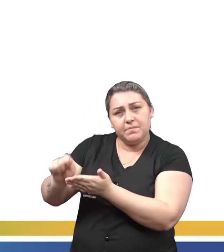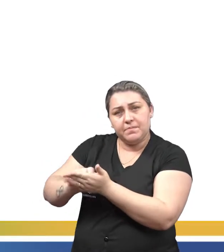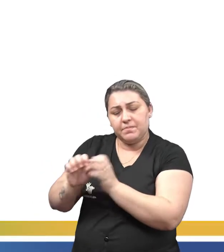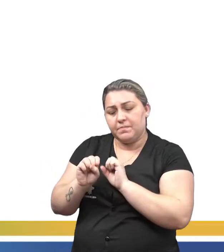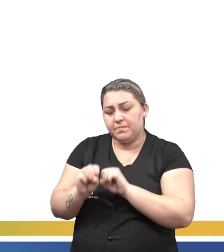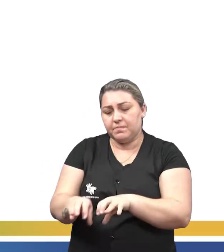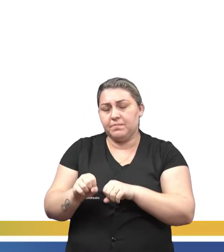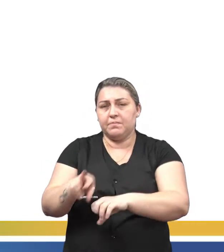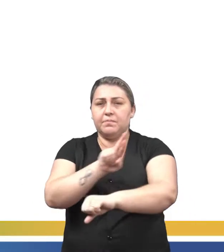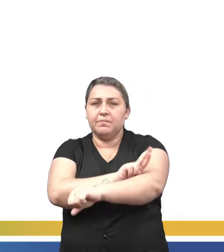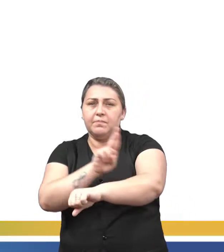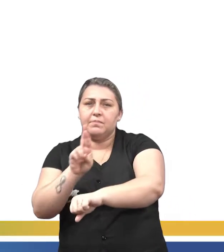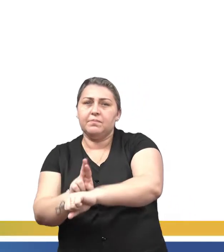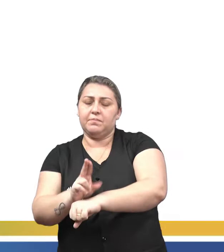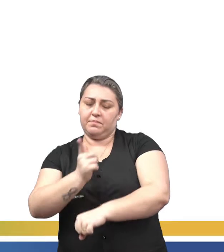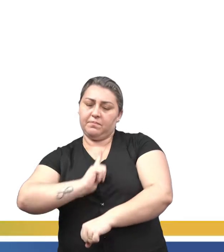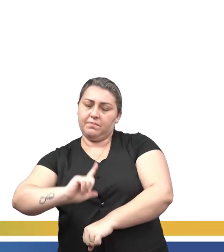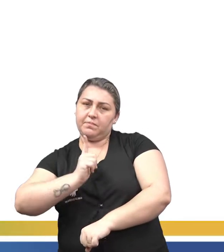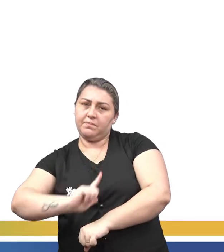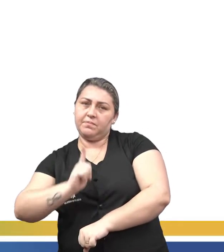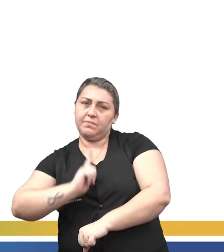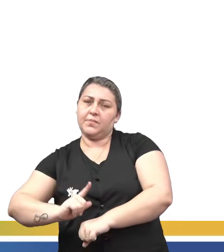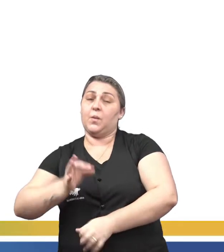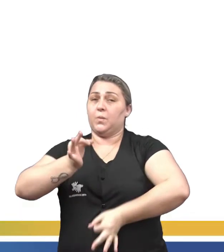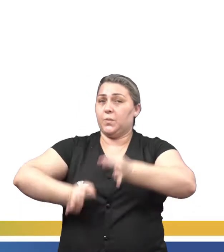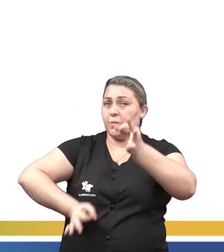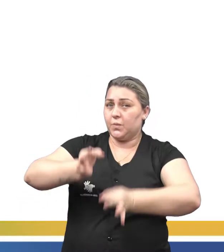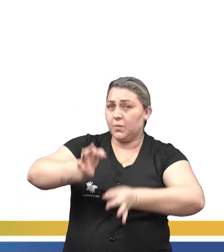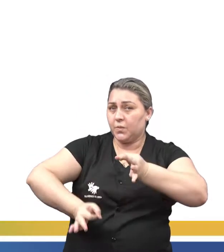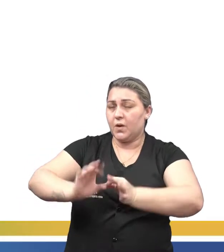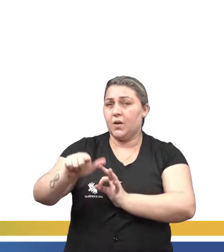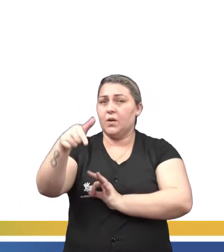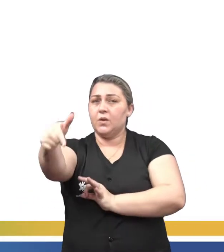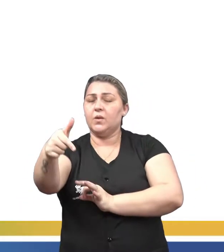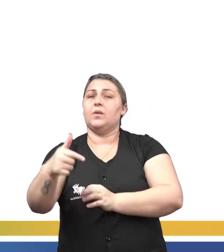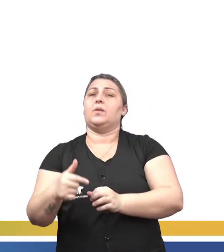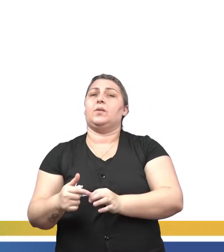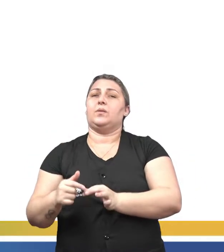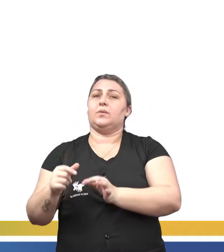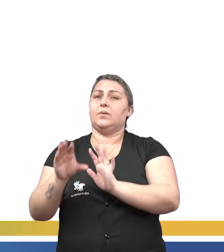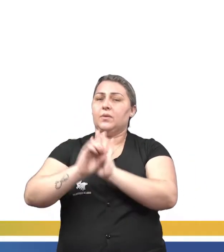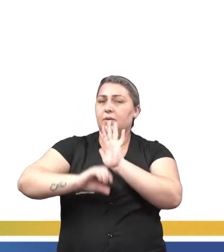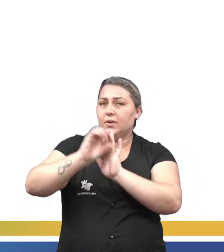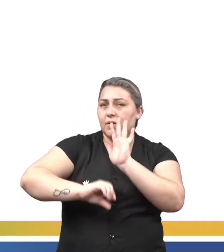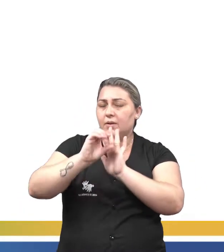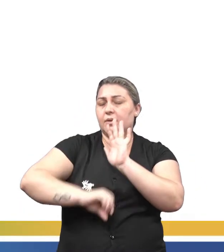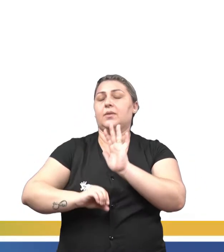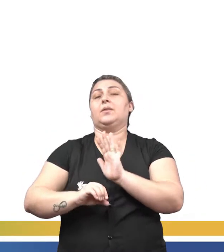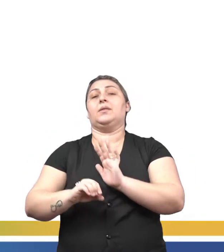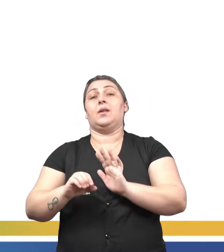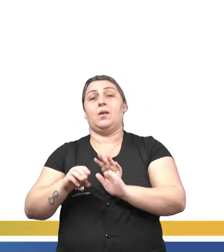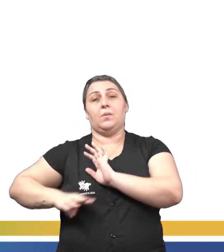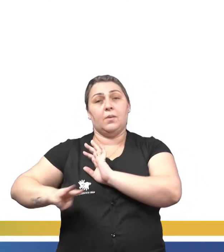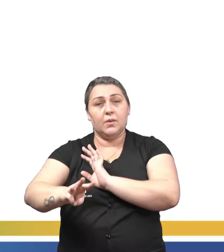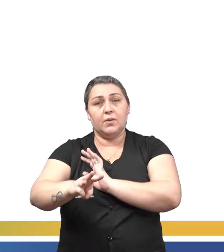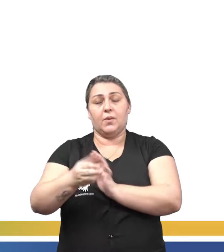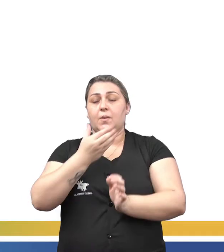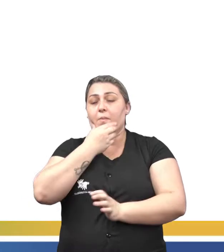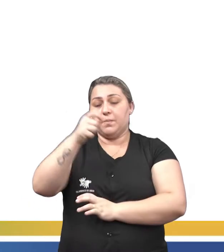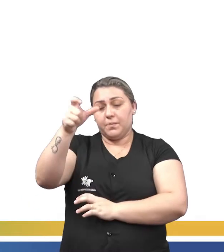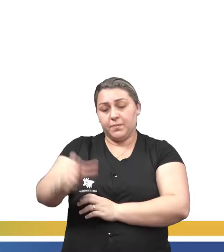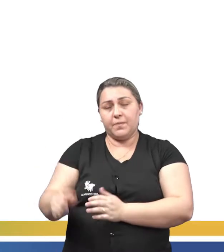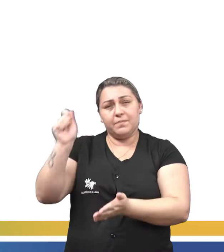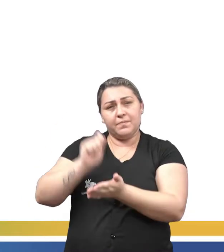ensinamentos religiosos, literários, normas jurídicas e etc., né? Assim, os mesopotâmicos puderam escrever